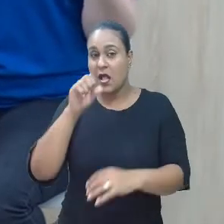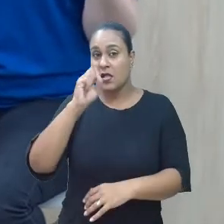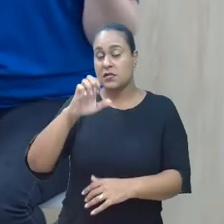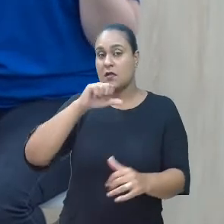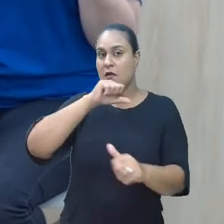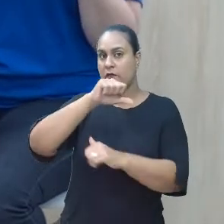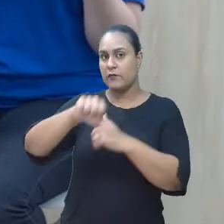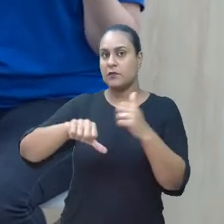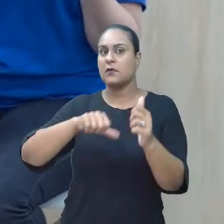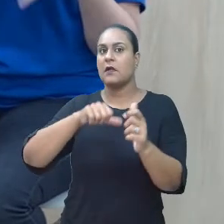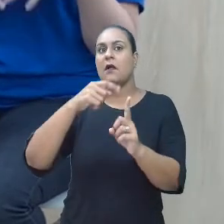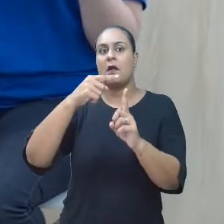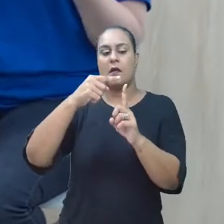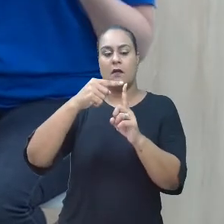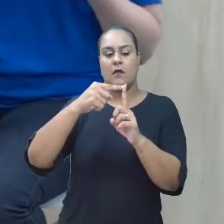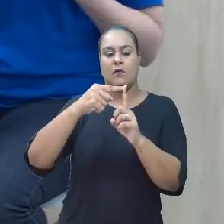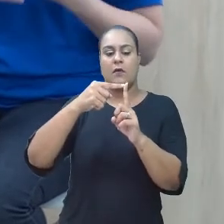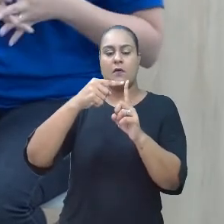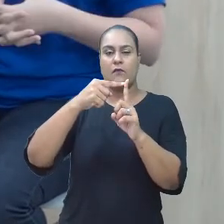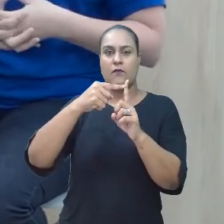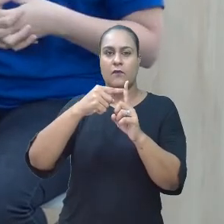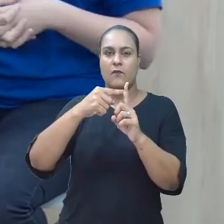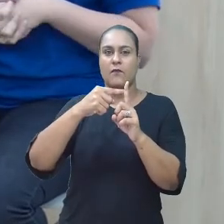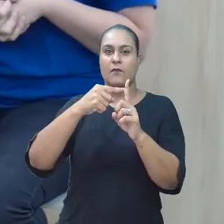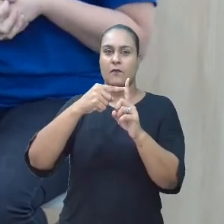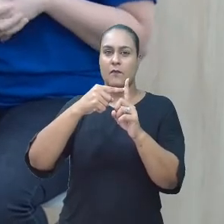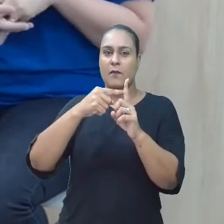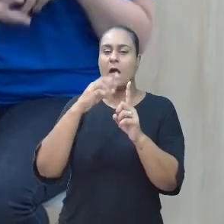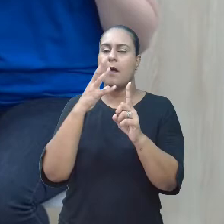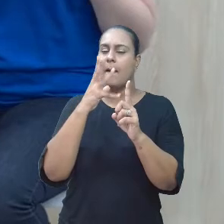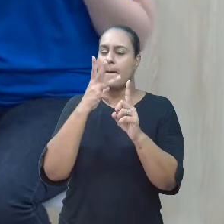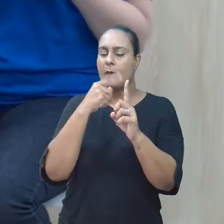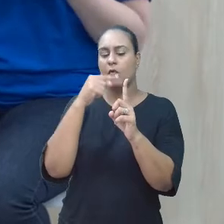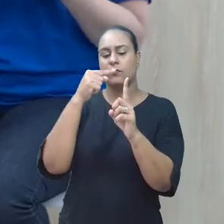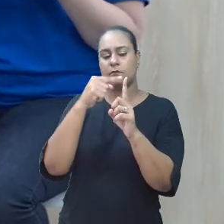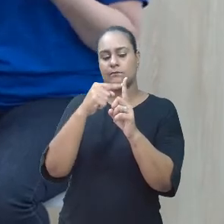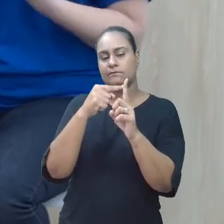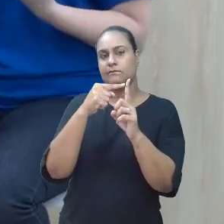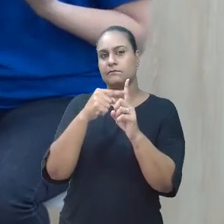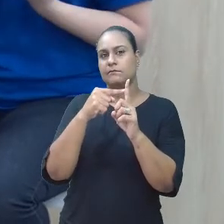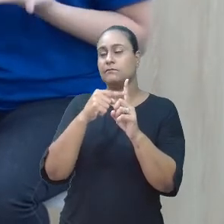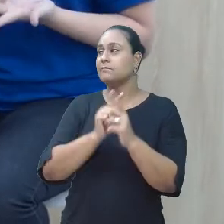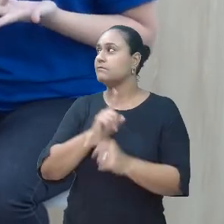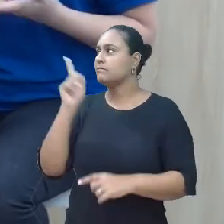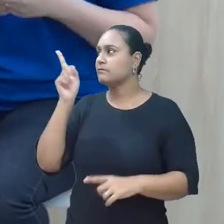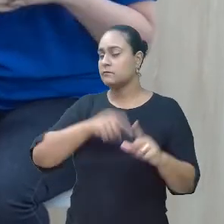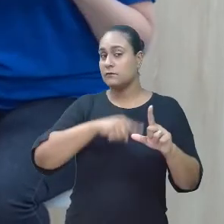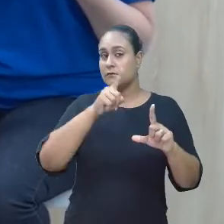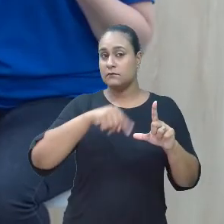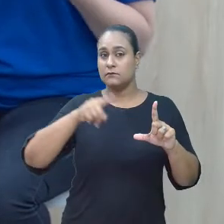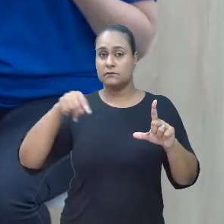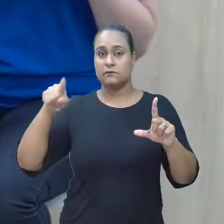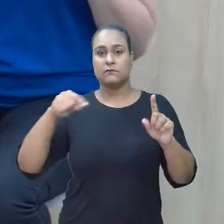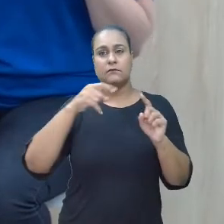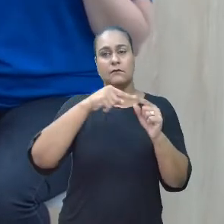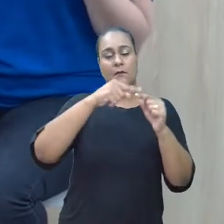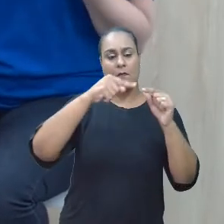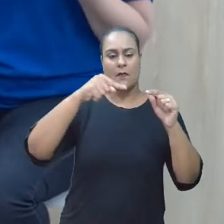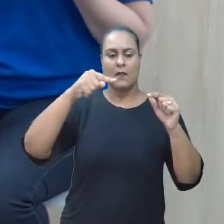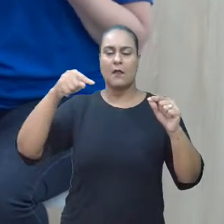mudança dessa, ela vai diminuindo gradativamente. Então, esse gráfico, nesse formato de linha, ele possibilita